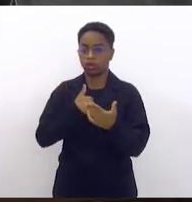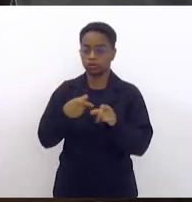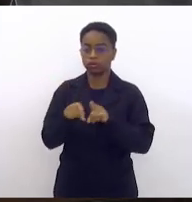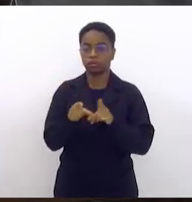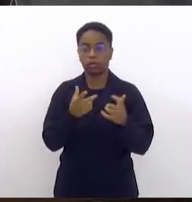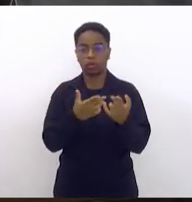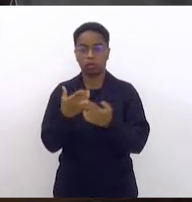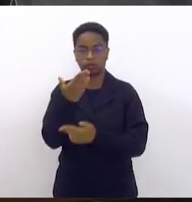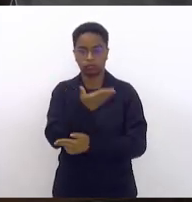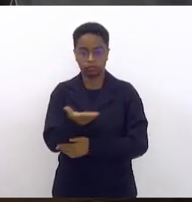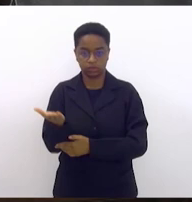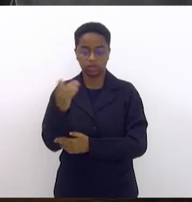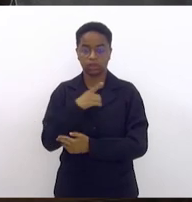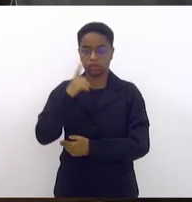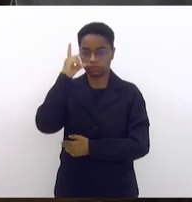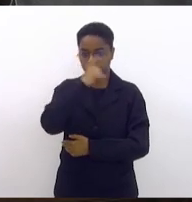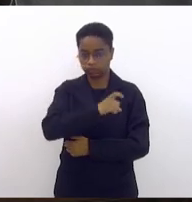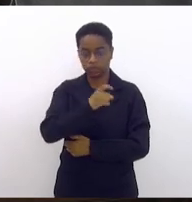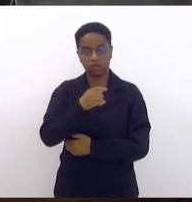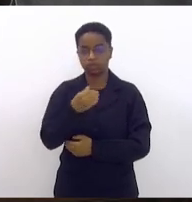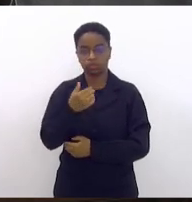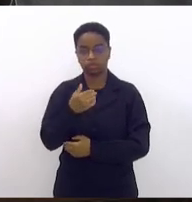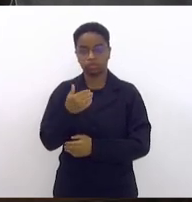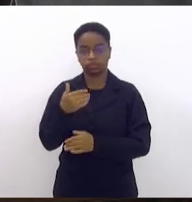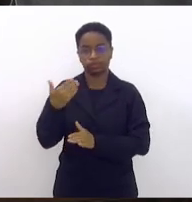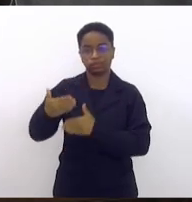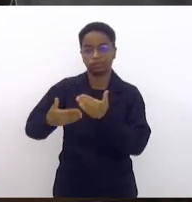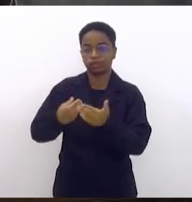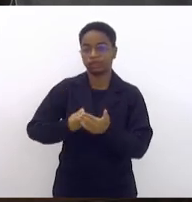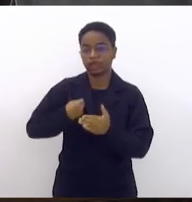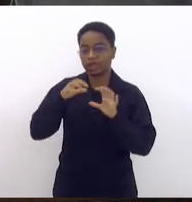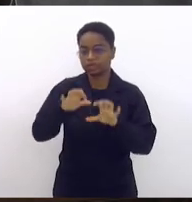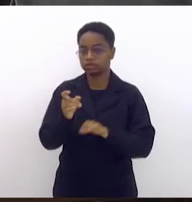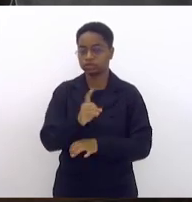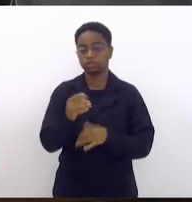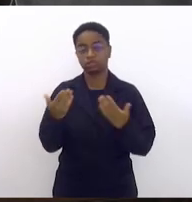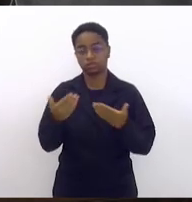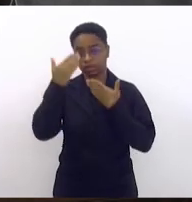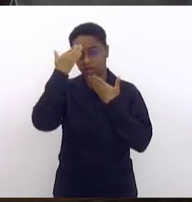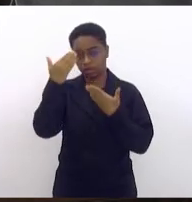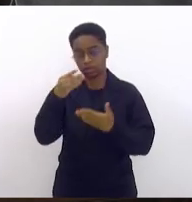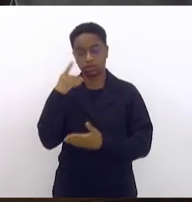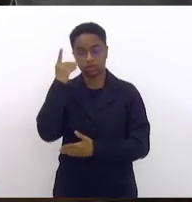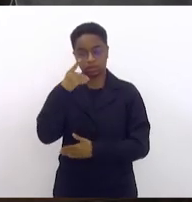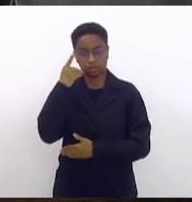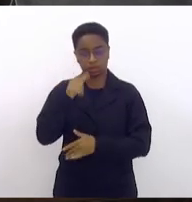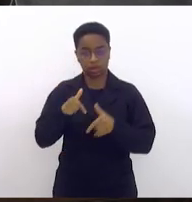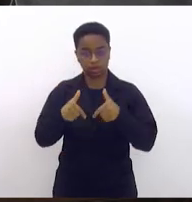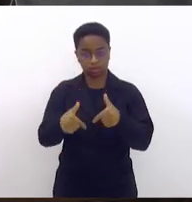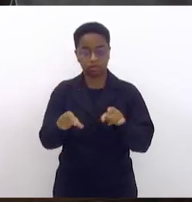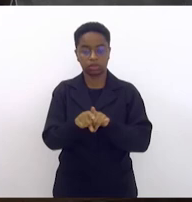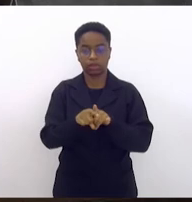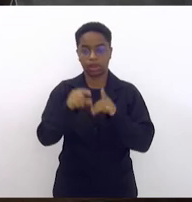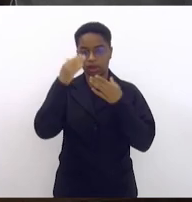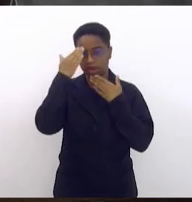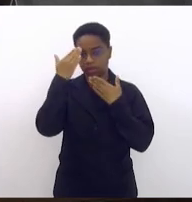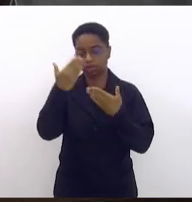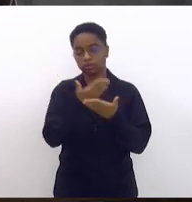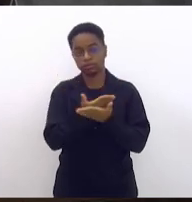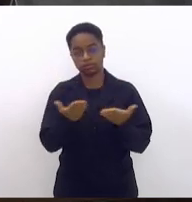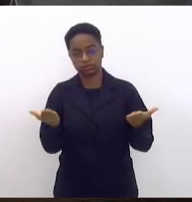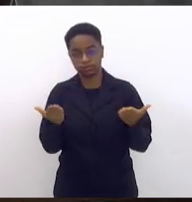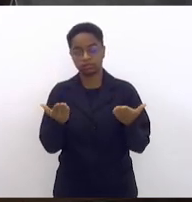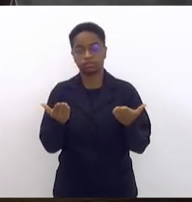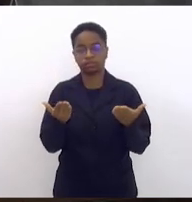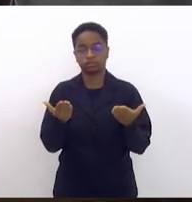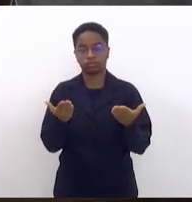que tiveram dificuldade não venha mais passar essas dificuldades então eu agradeço essa iniciativa do deputado Agradeço todos que eh